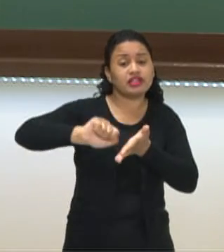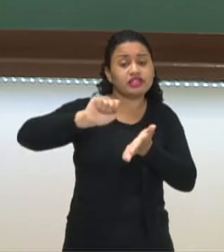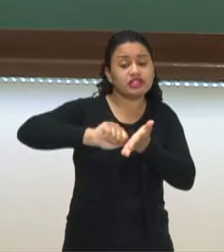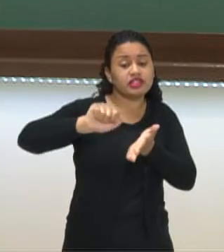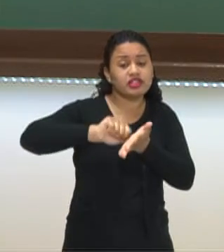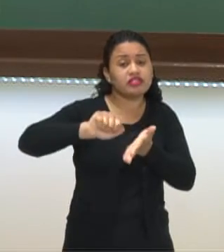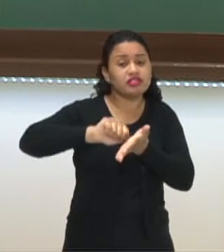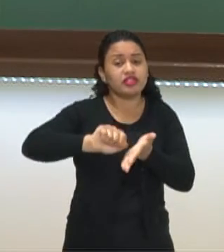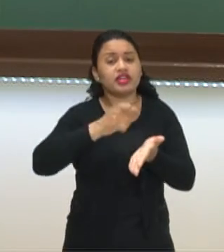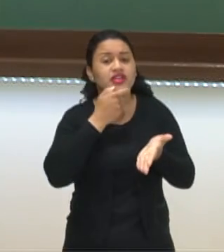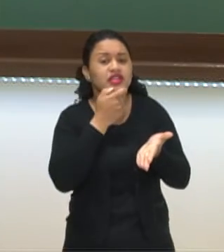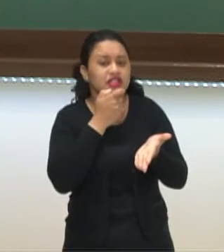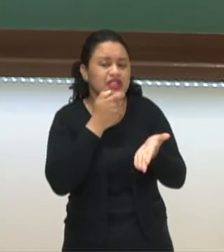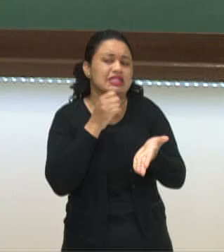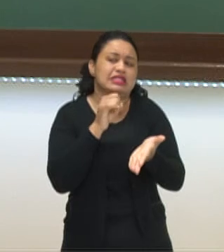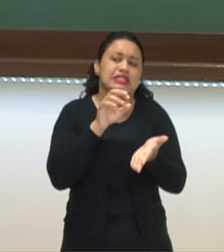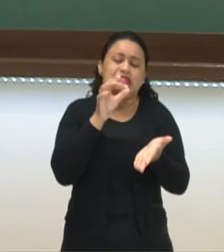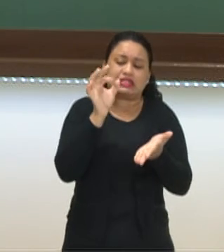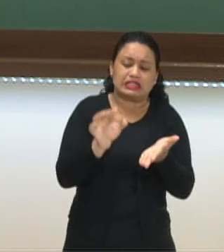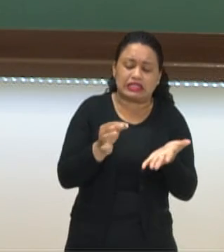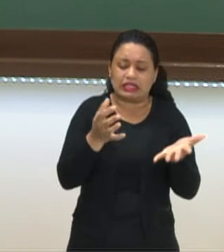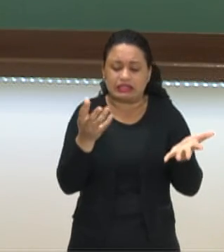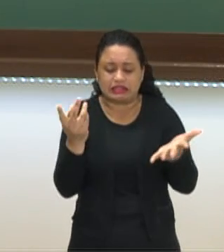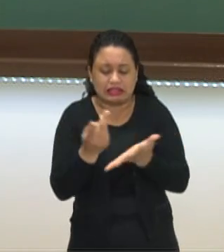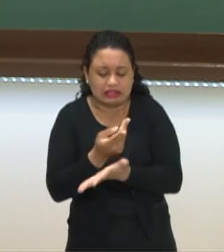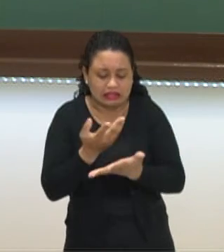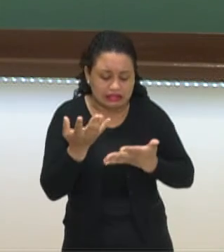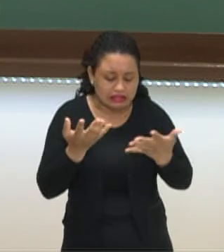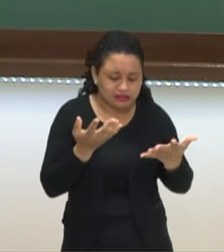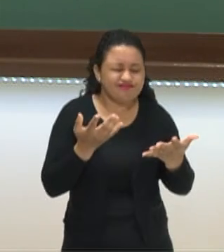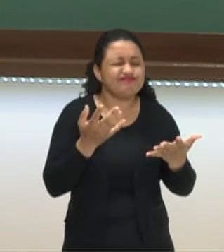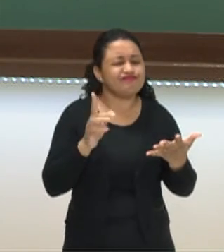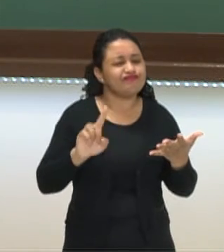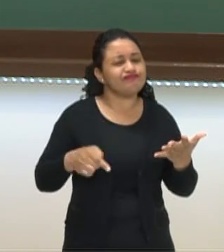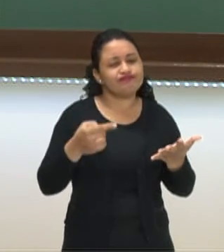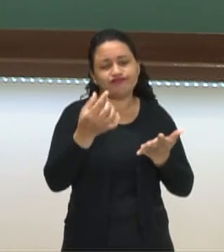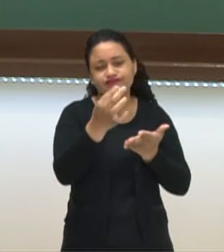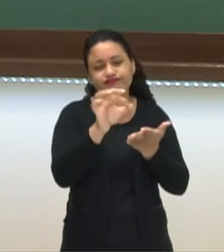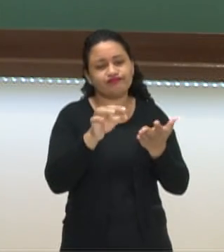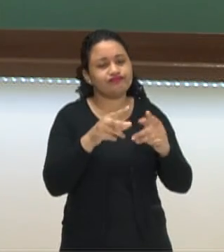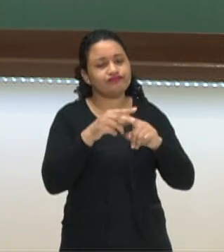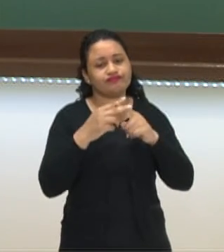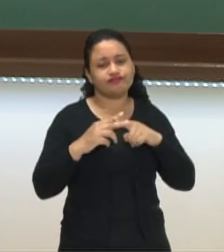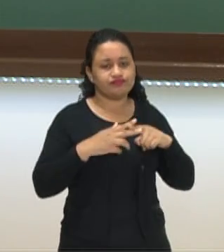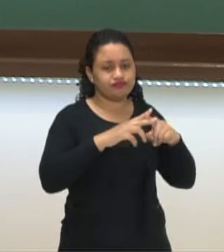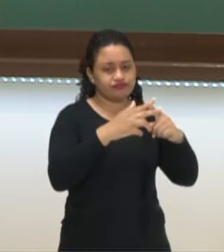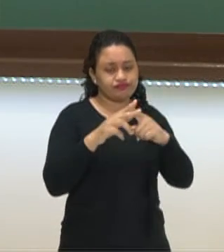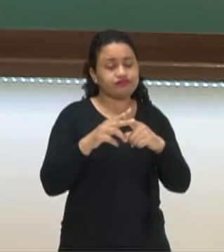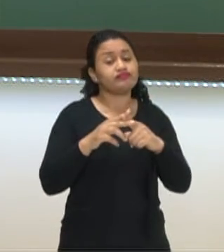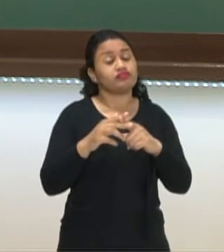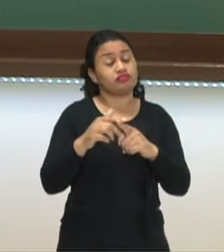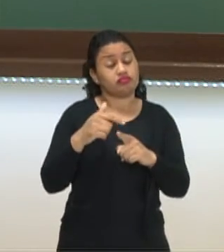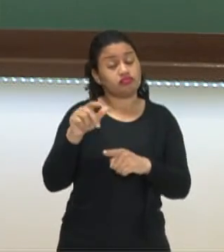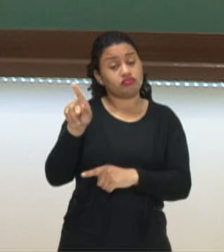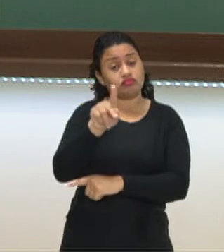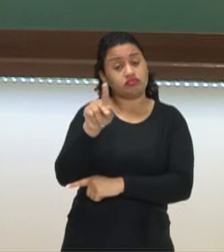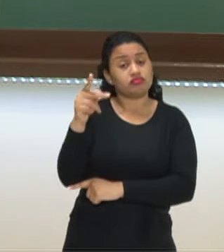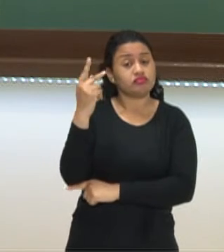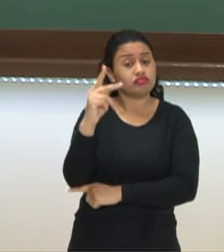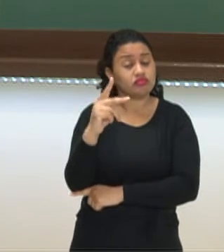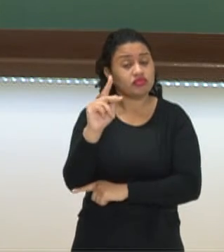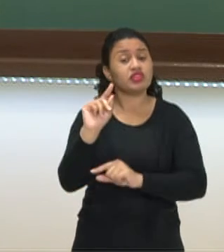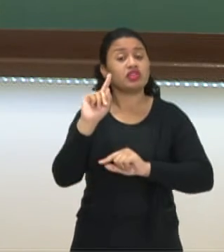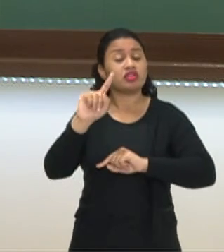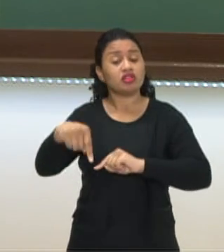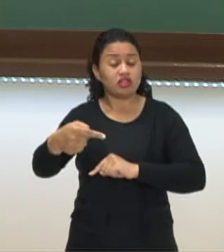inglês. Se vai estar certo, se vai estar errado, depois a gente vai corrigir. A teacher ou o teacher de vocês